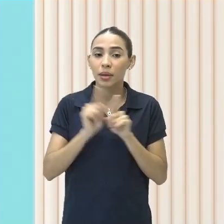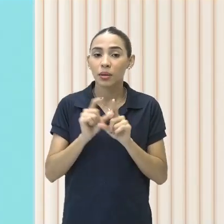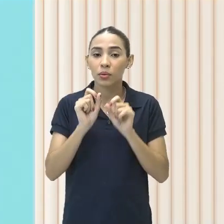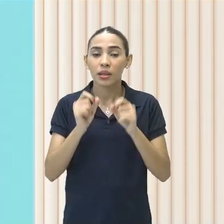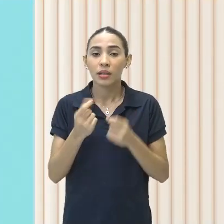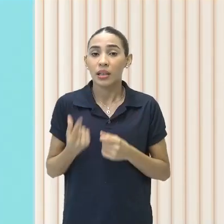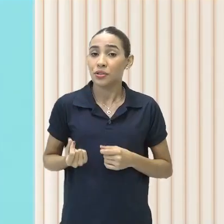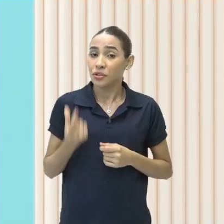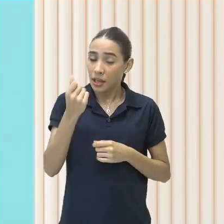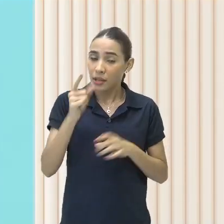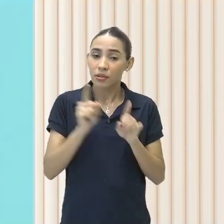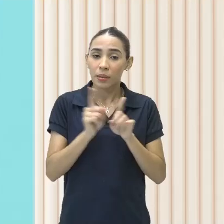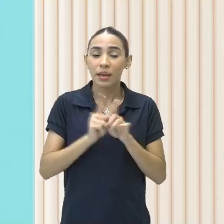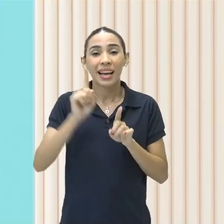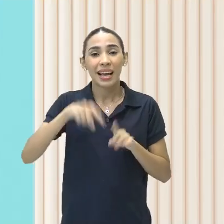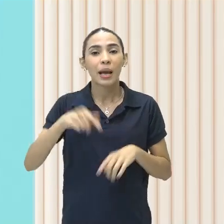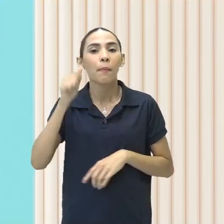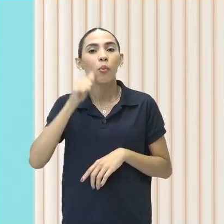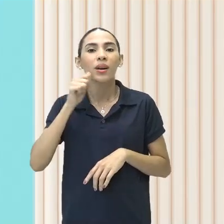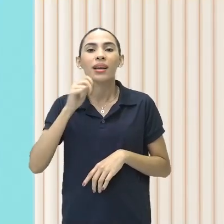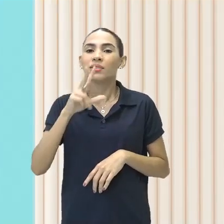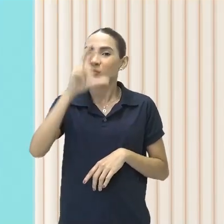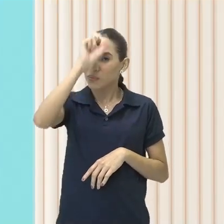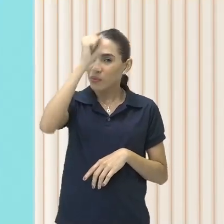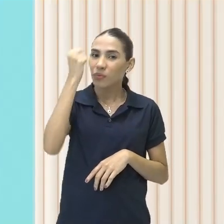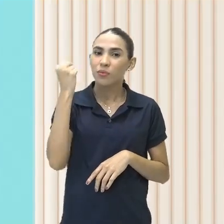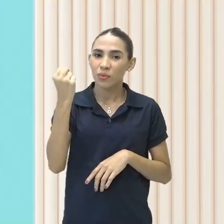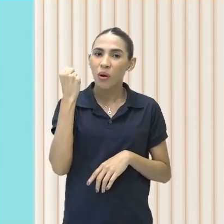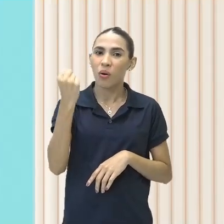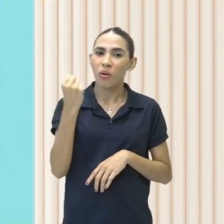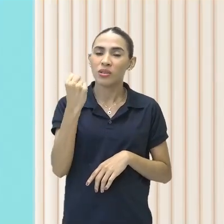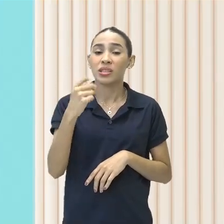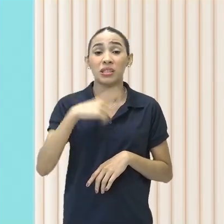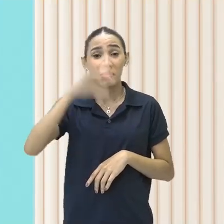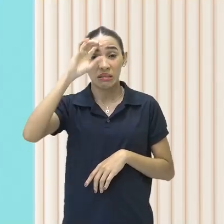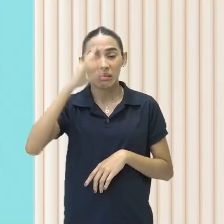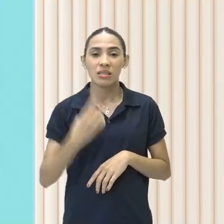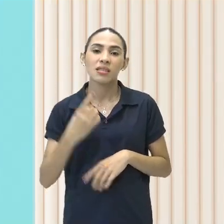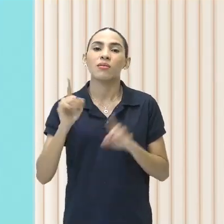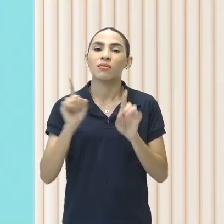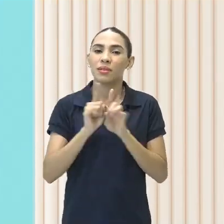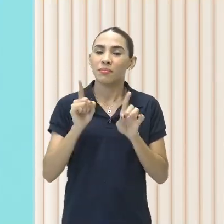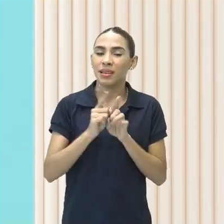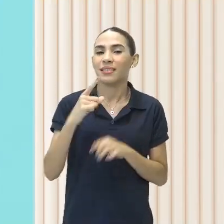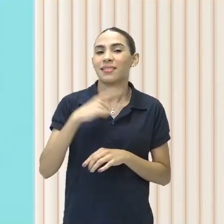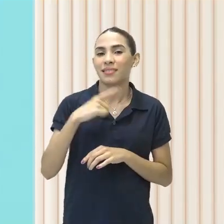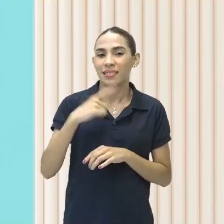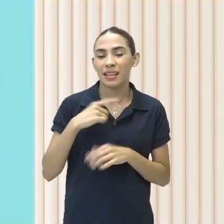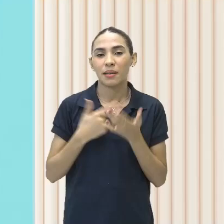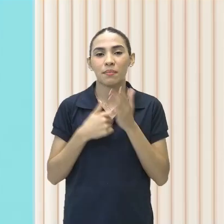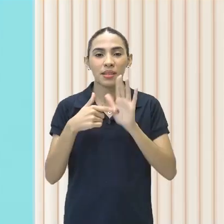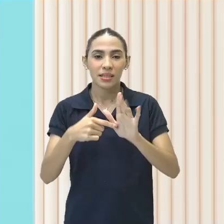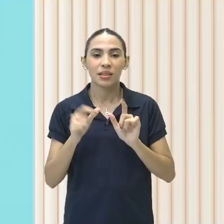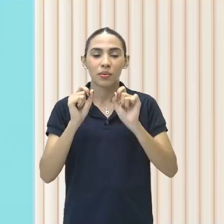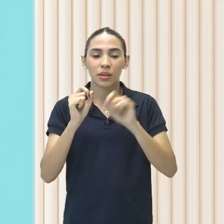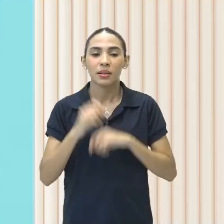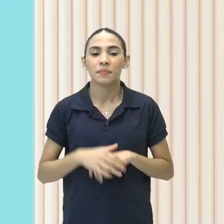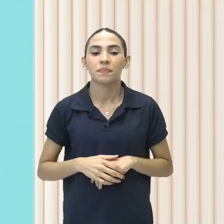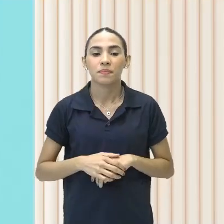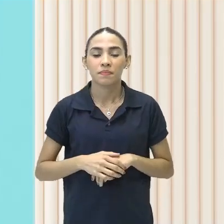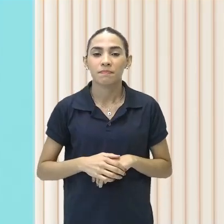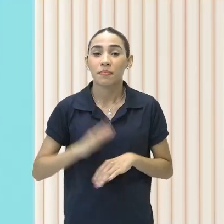própria herança dela. Então, são mulheres fortes e com poder de decisão que mostra, né, que busca por